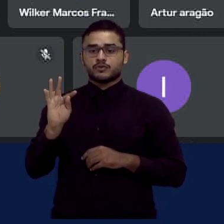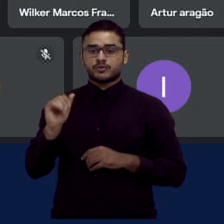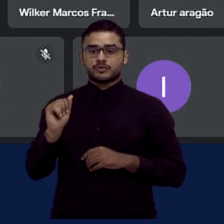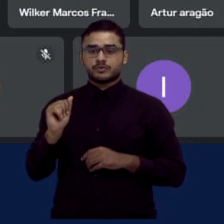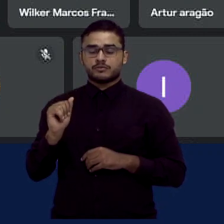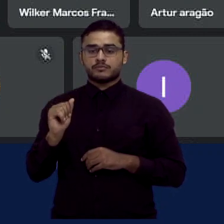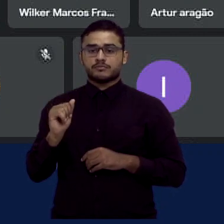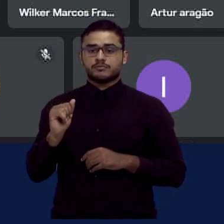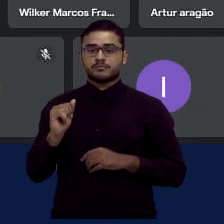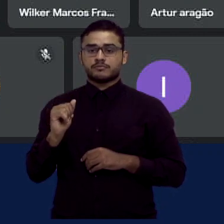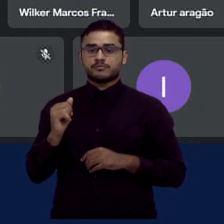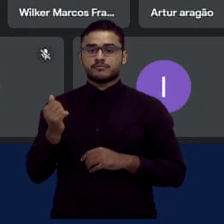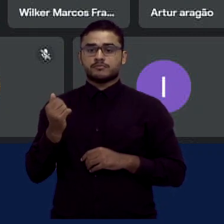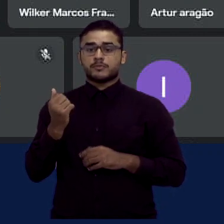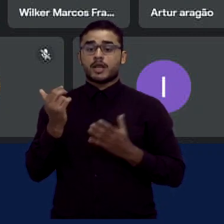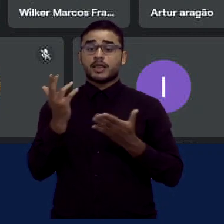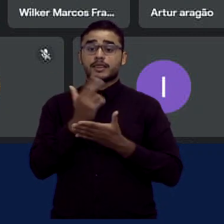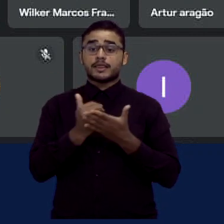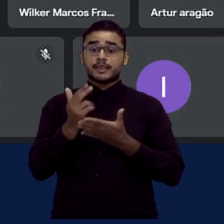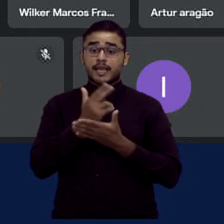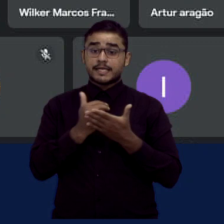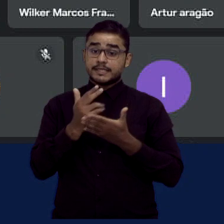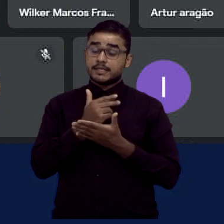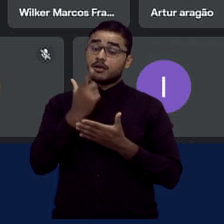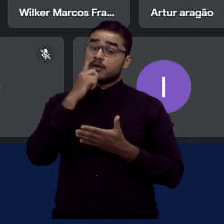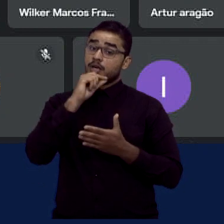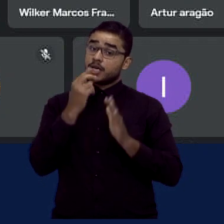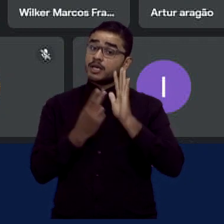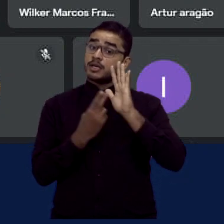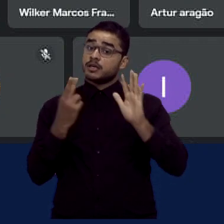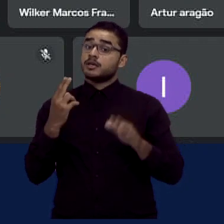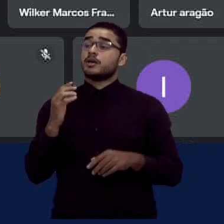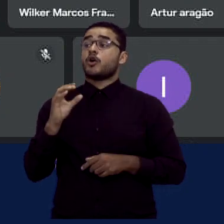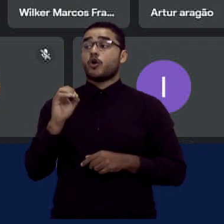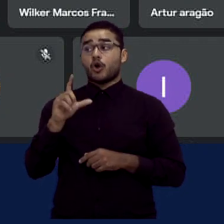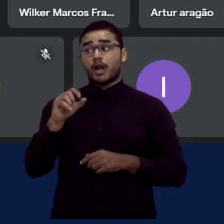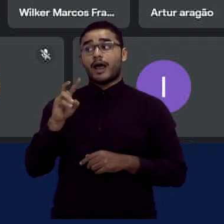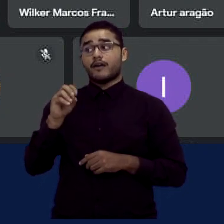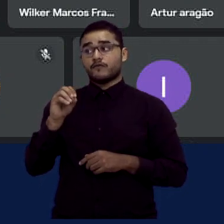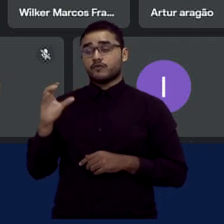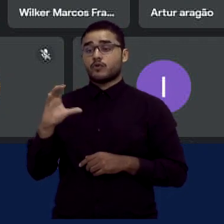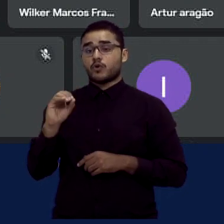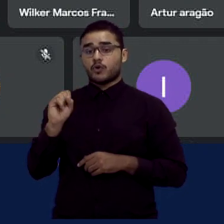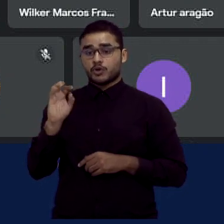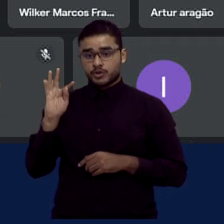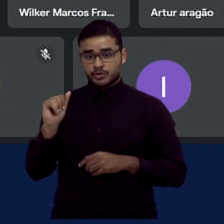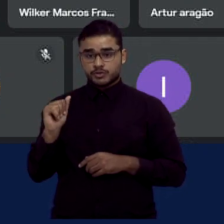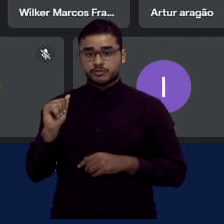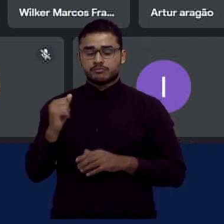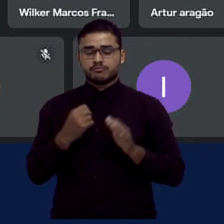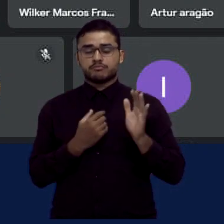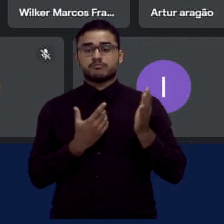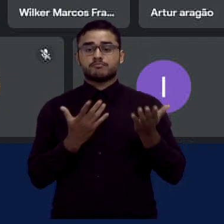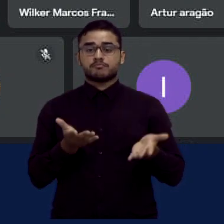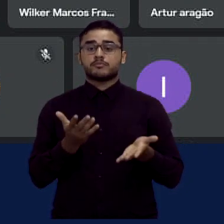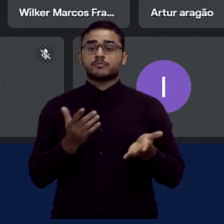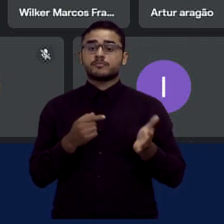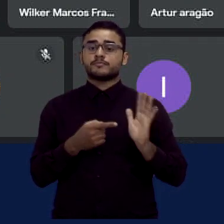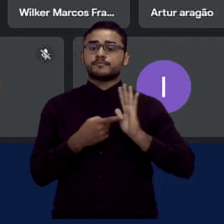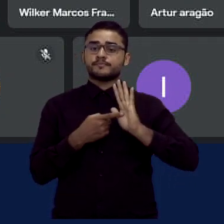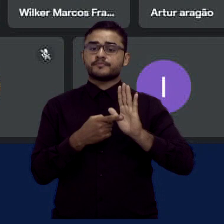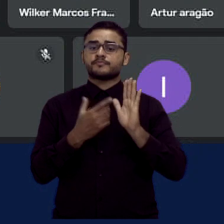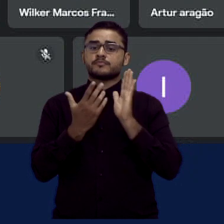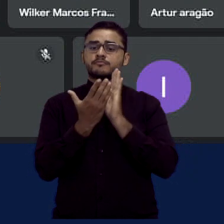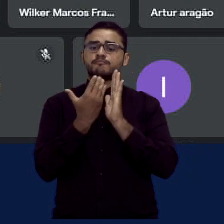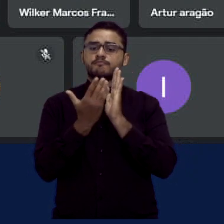escritor, mas os desenhos é do Olavo Costa. E ele é um quadrinho que ele tenta